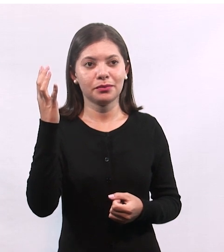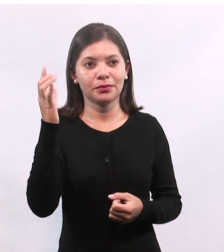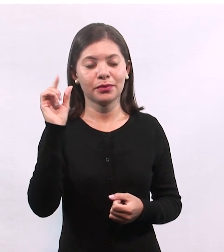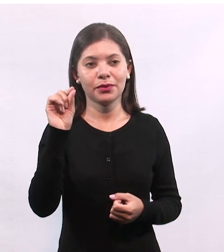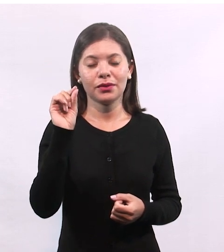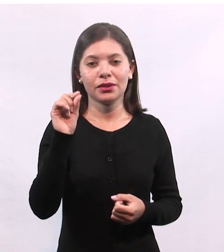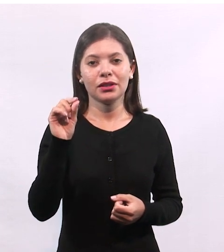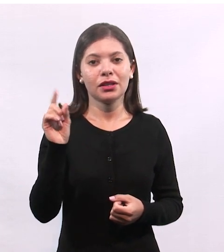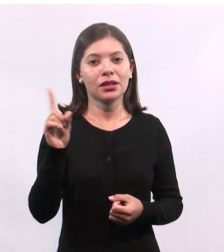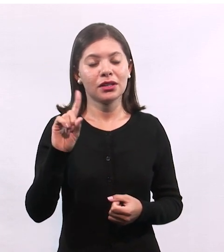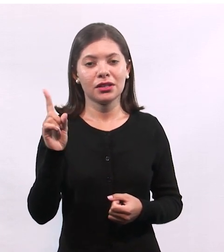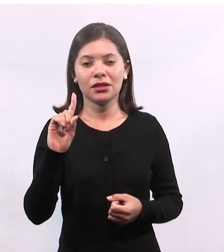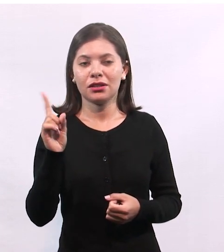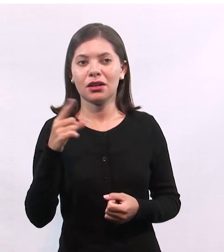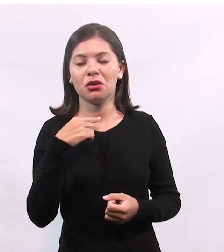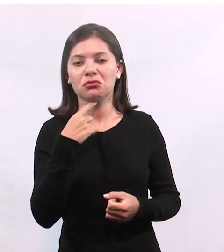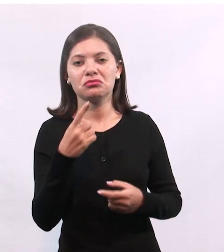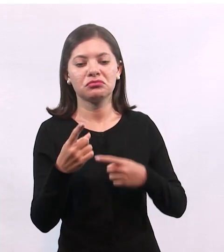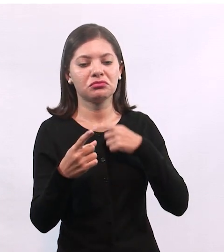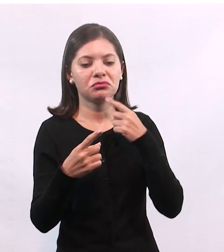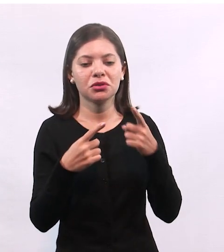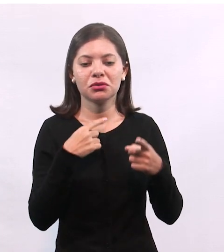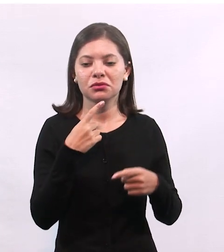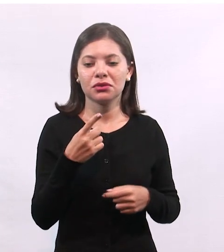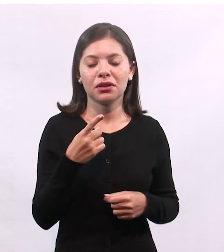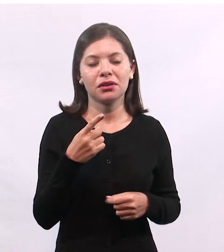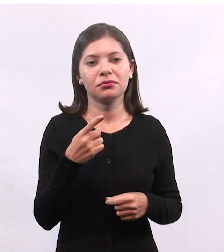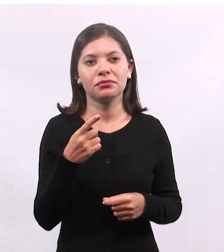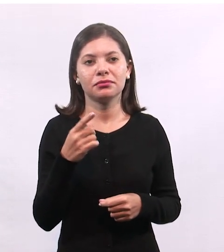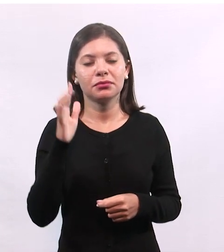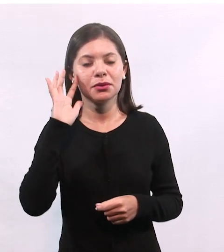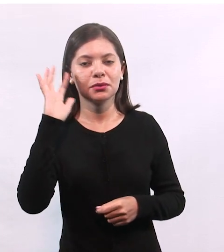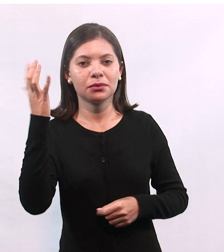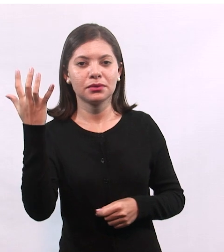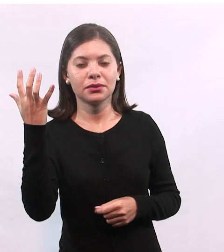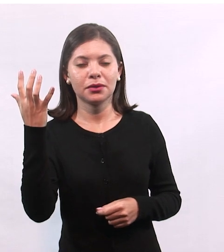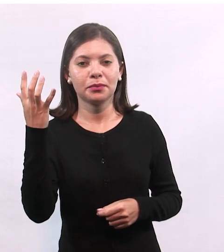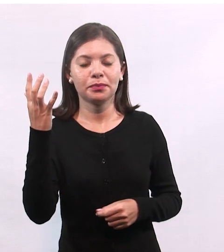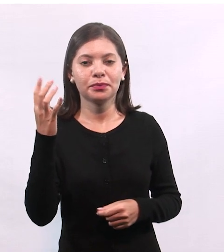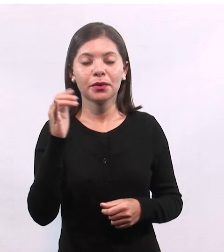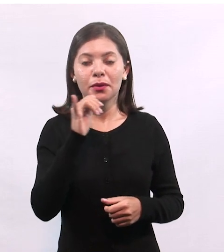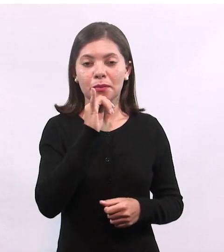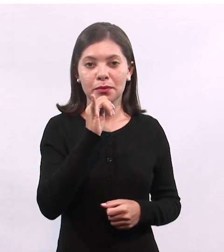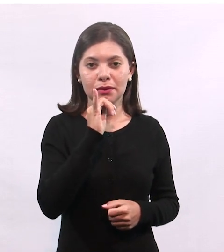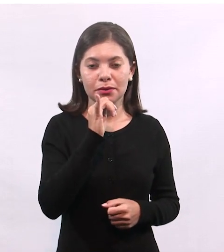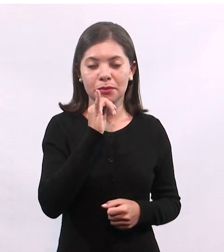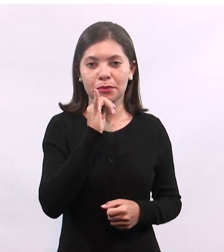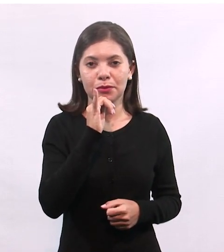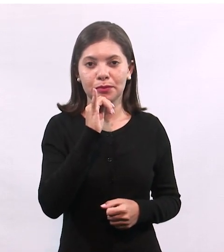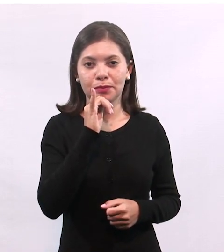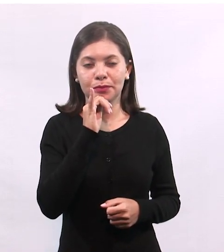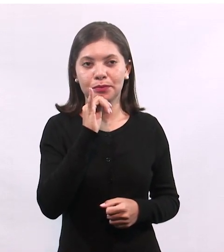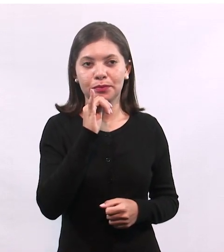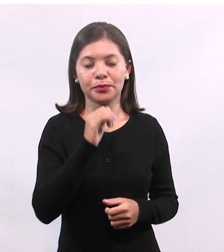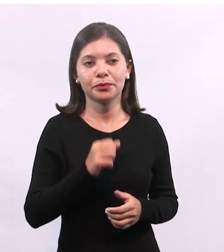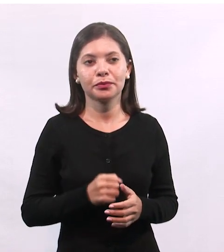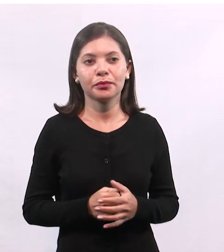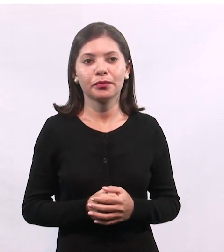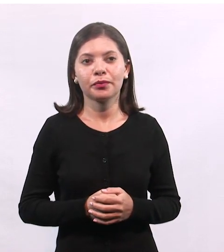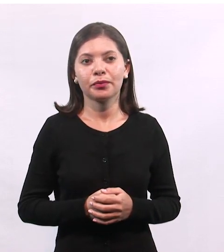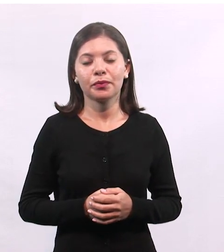improvável é aquele que não vai acontecer em hipótese alguma por exemplo é eu joguei